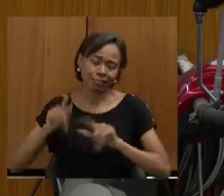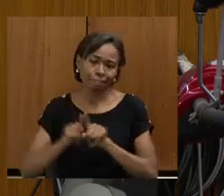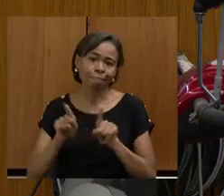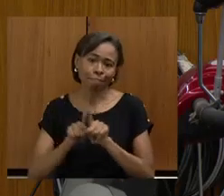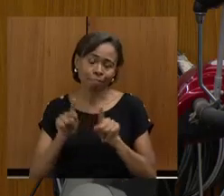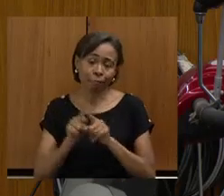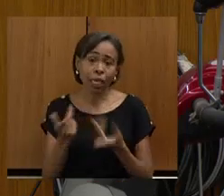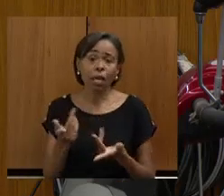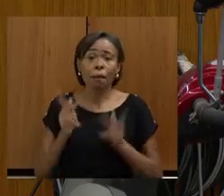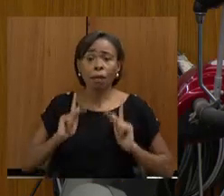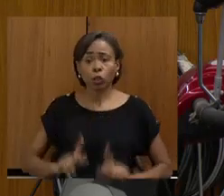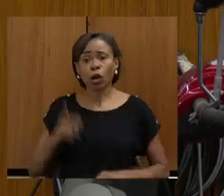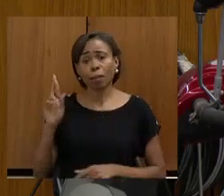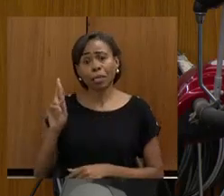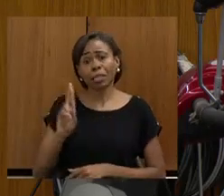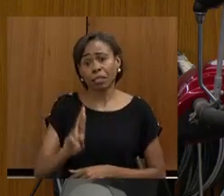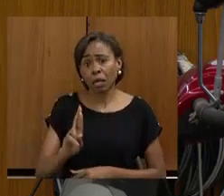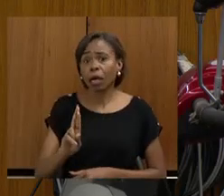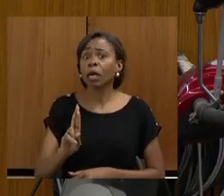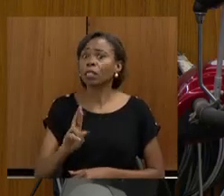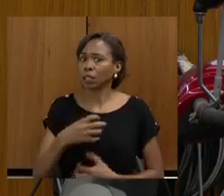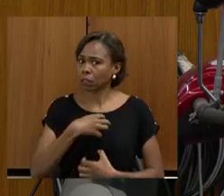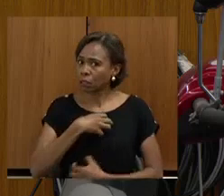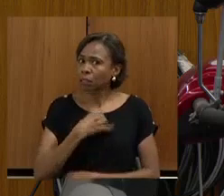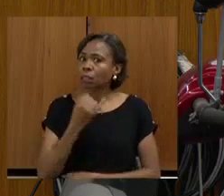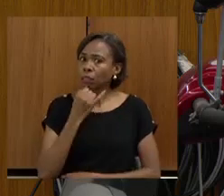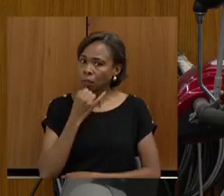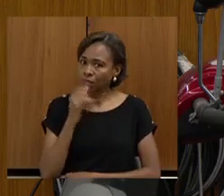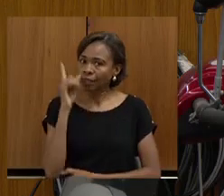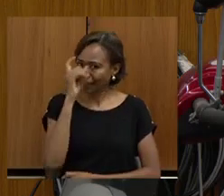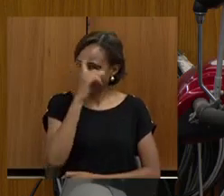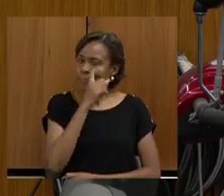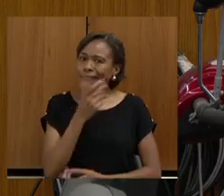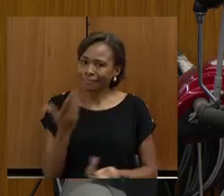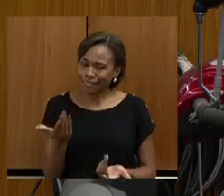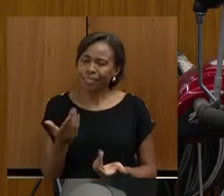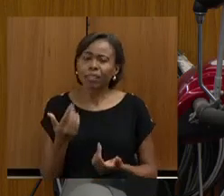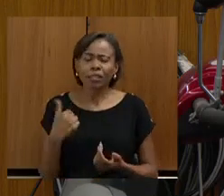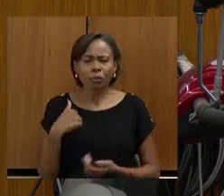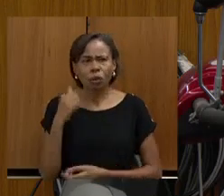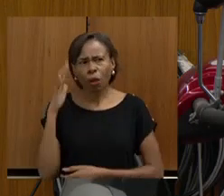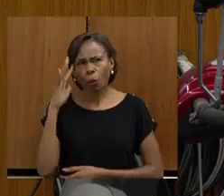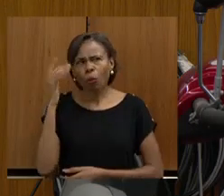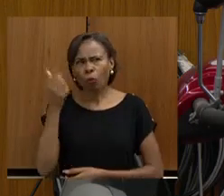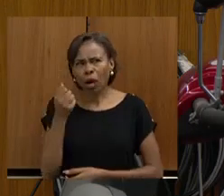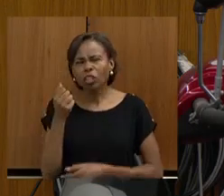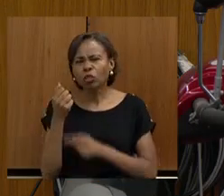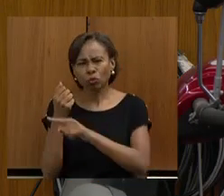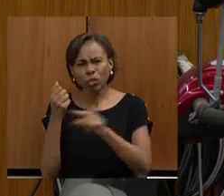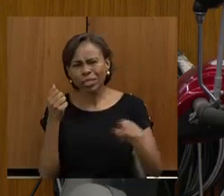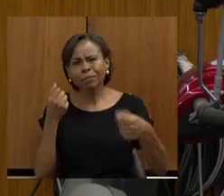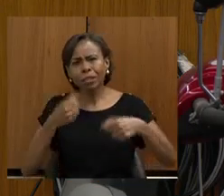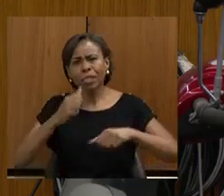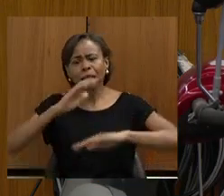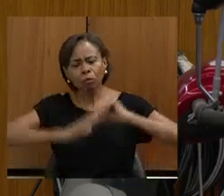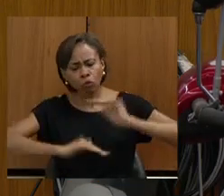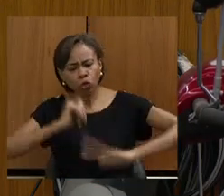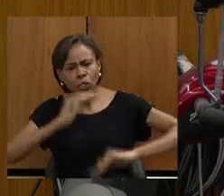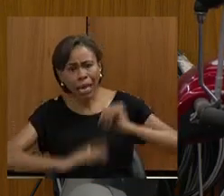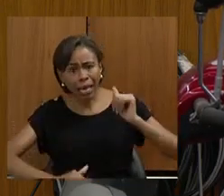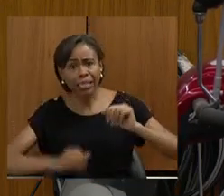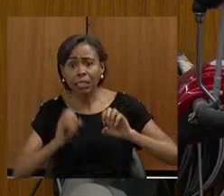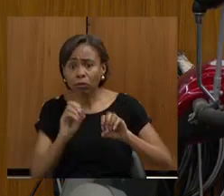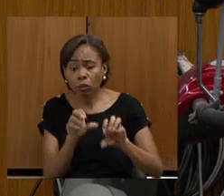representantes de autoridade, deve ter sido muito difícil. Então, penso que vocês tentem treinar mais os